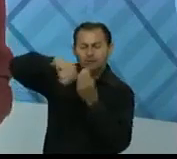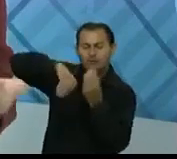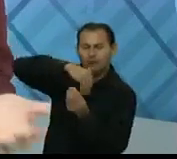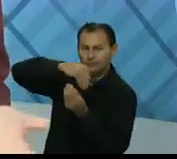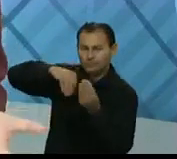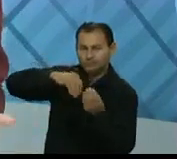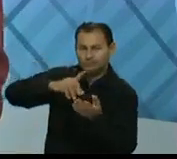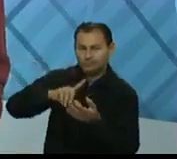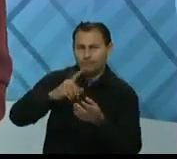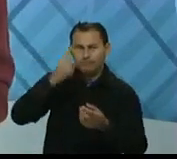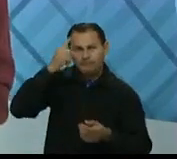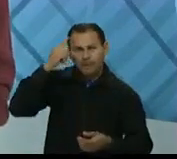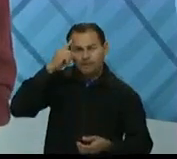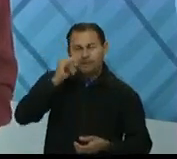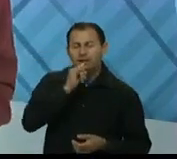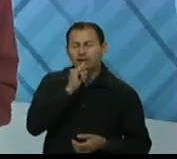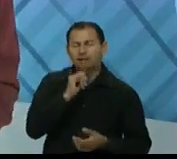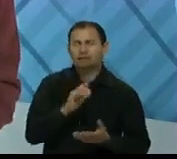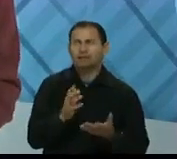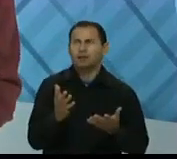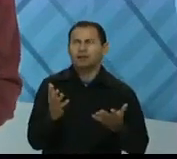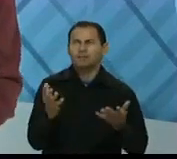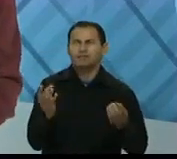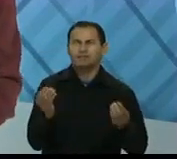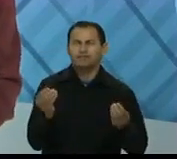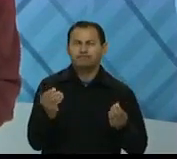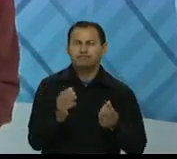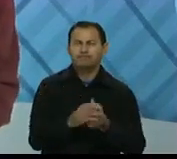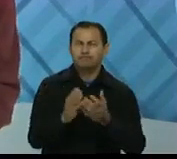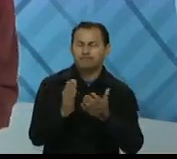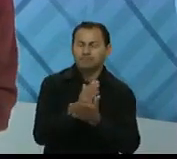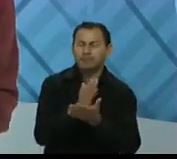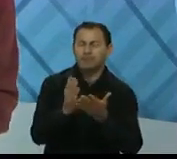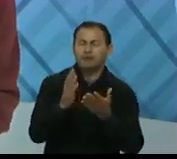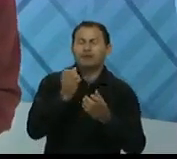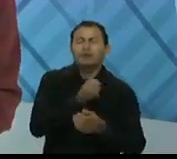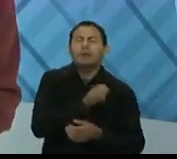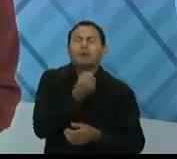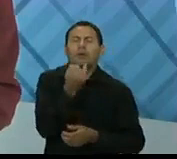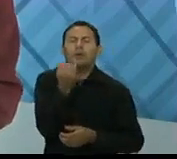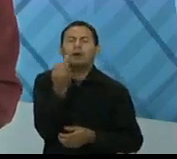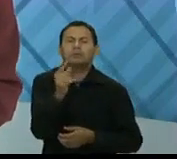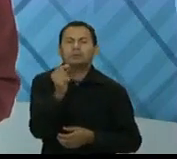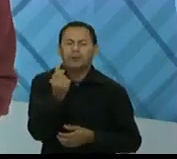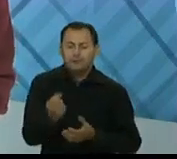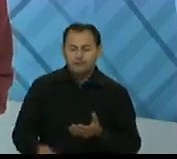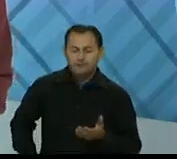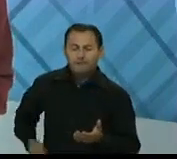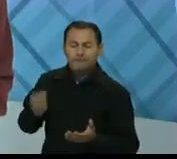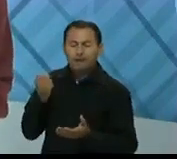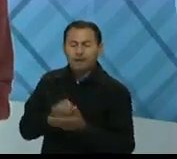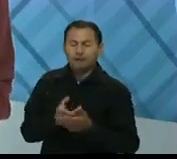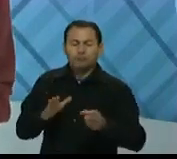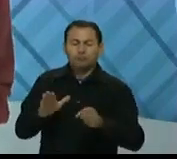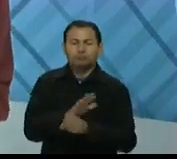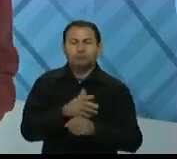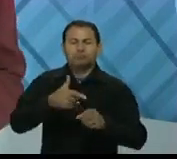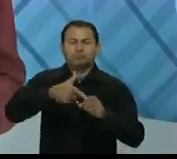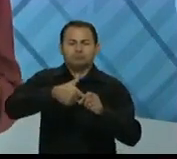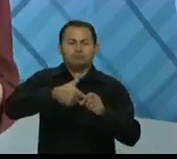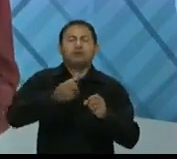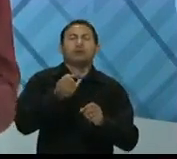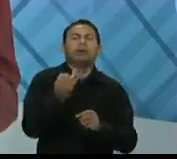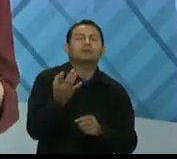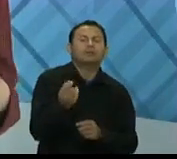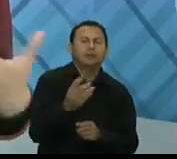isso. Imagine, por exemplo, a situação para determinar o quanto você vai pagar ao abastecer seu carro. Para isso, você tem